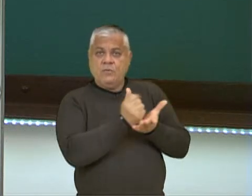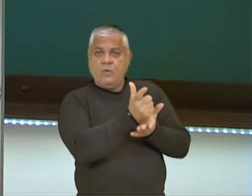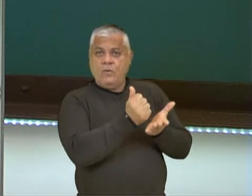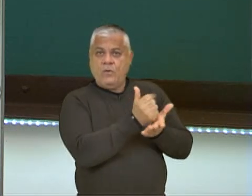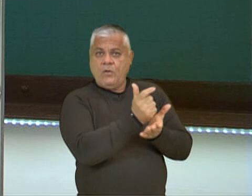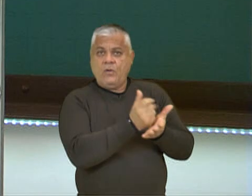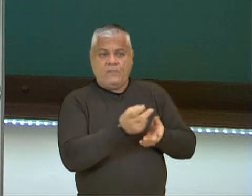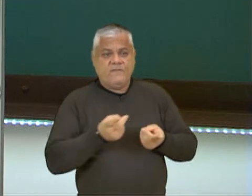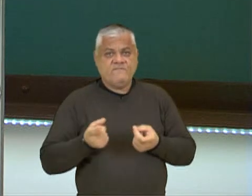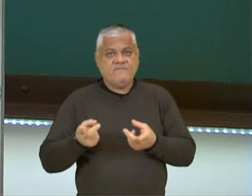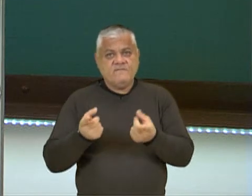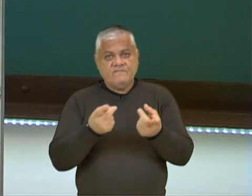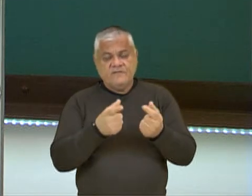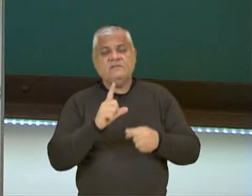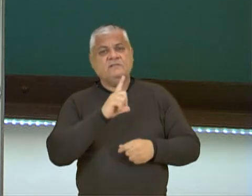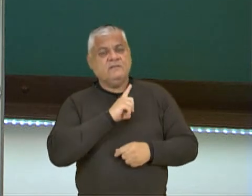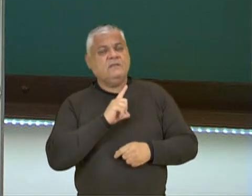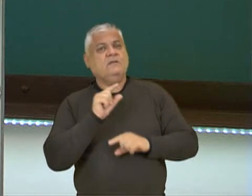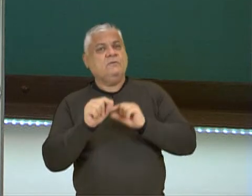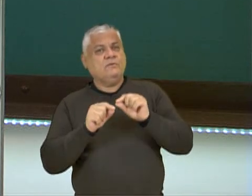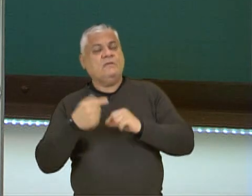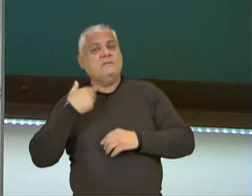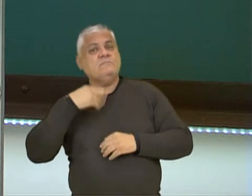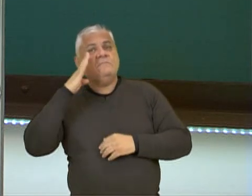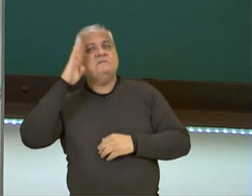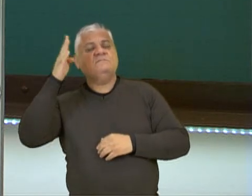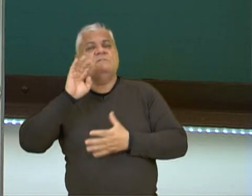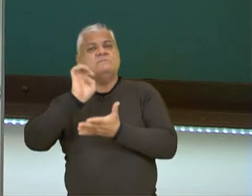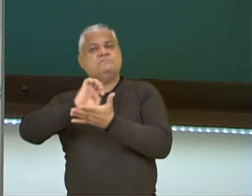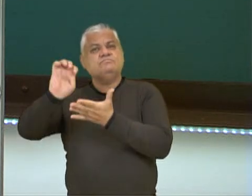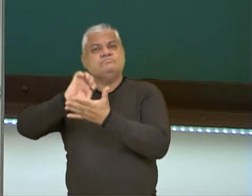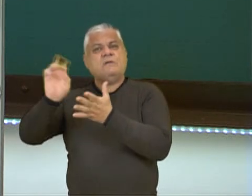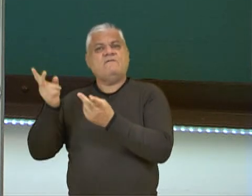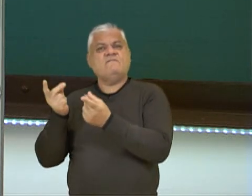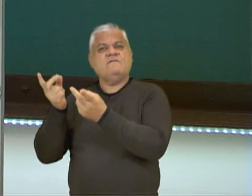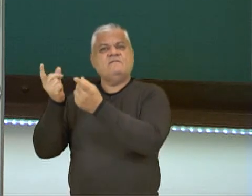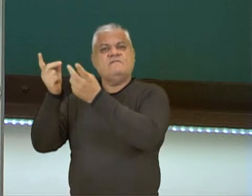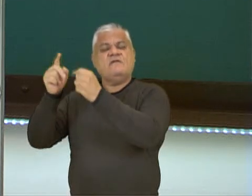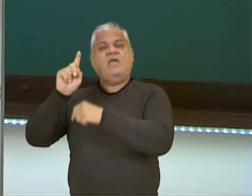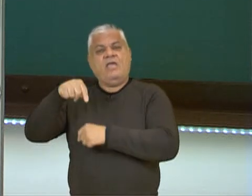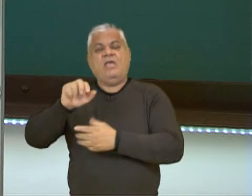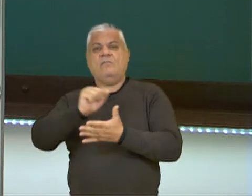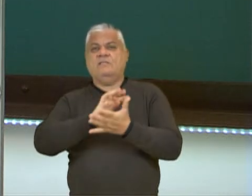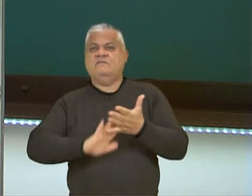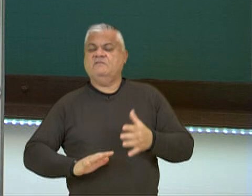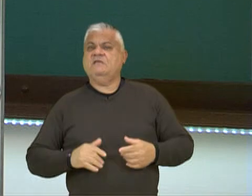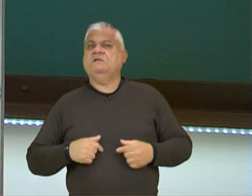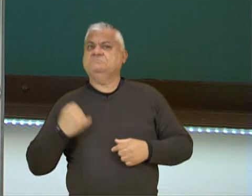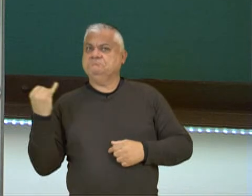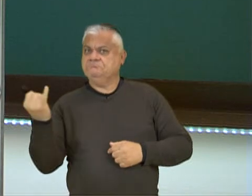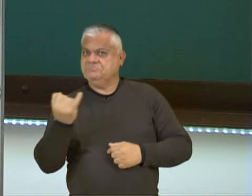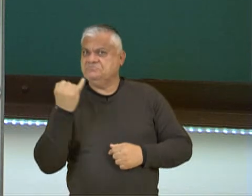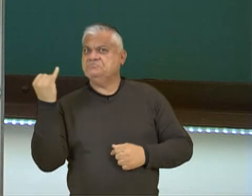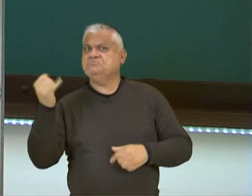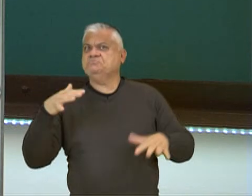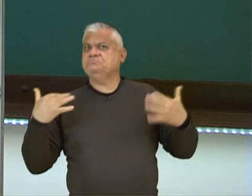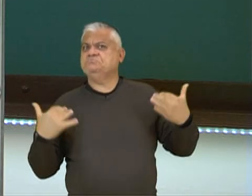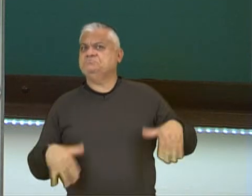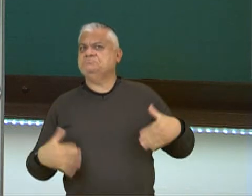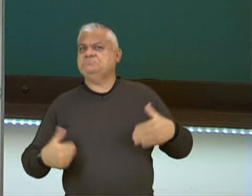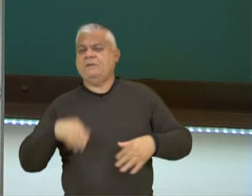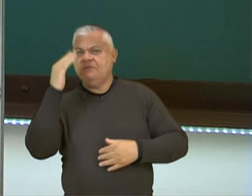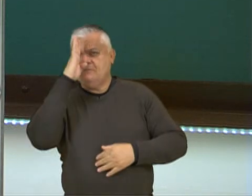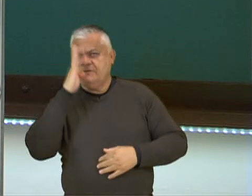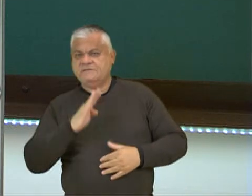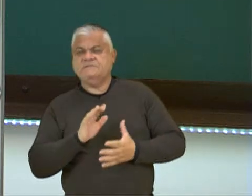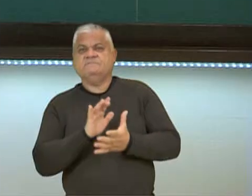ser comercializado, principalmente para ser exportado. Então podemos dizer que é uma atividade muito relevante para o Brasil e para a economia